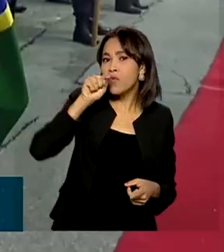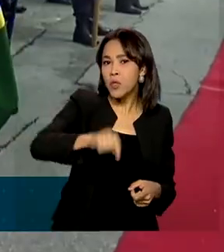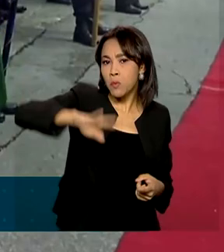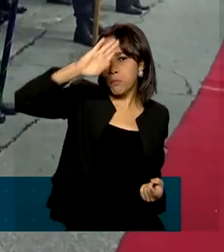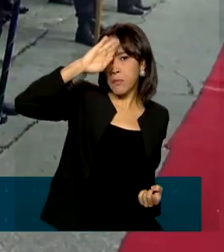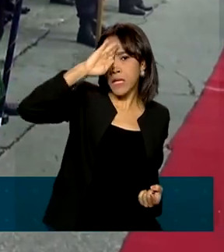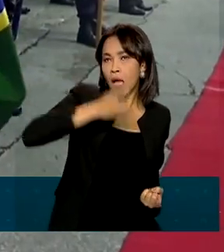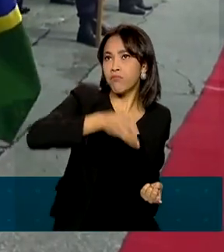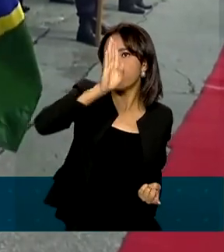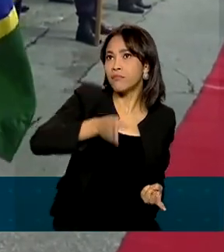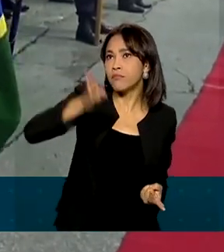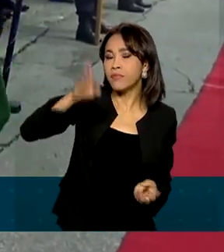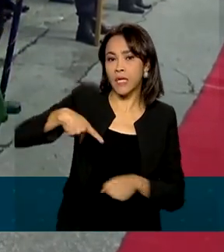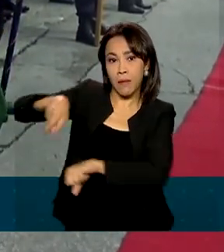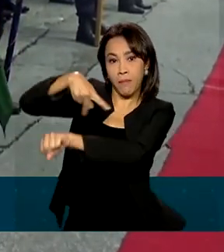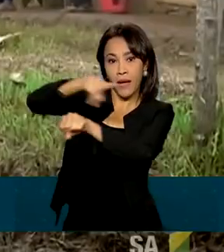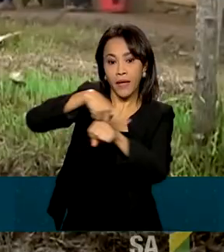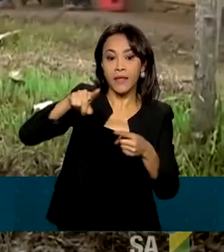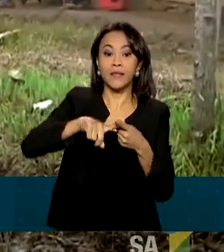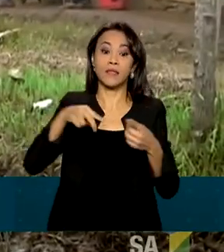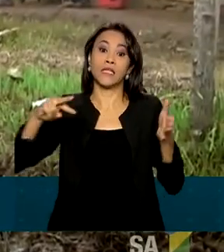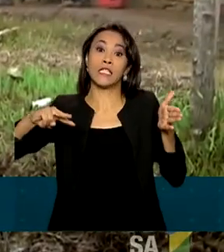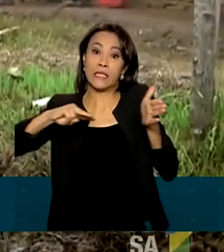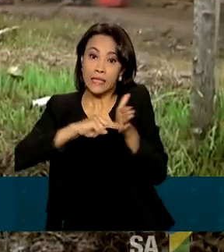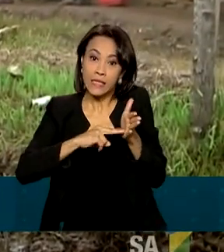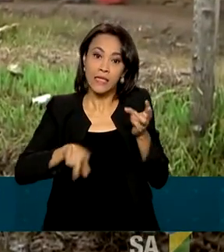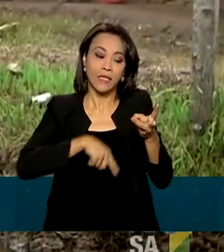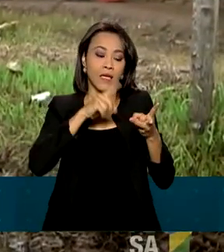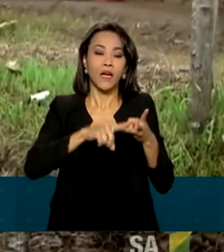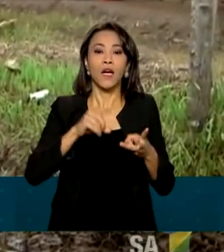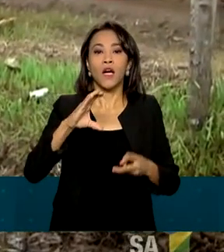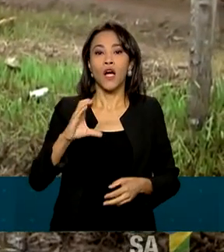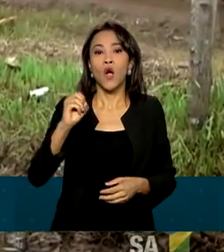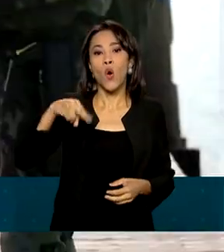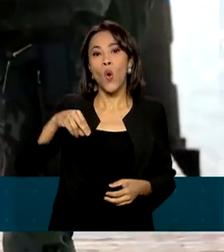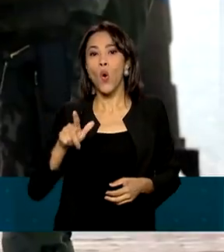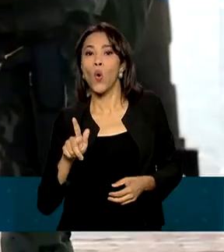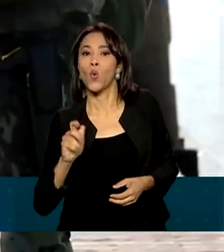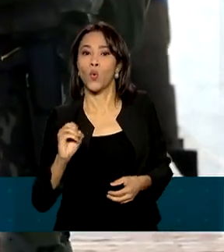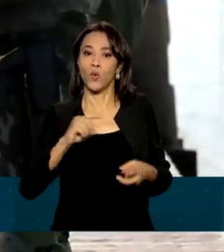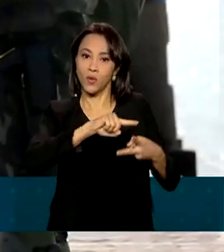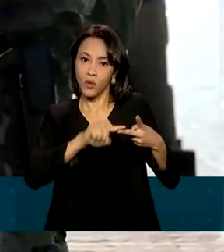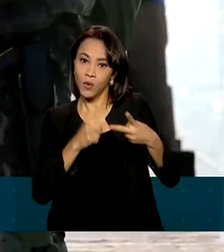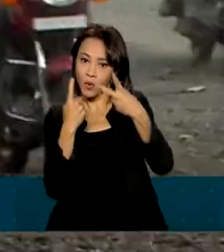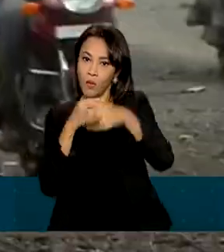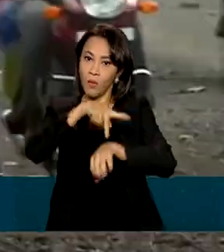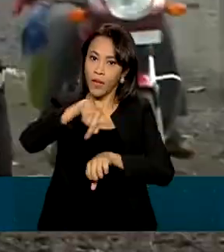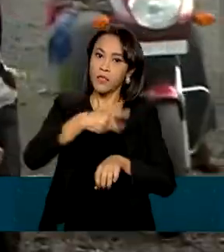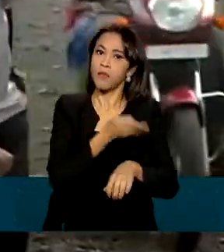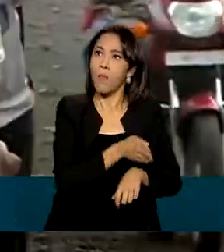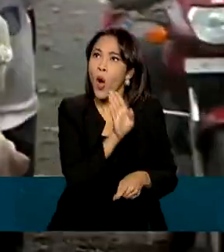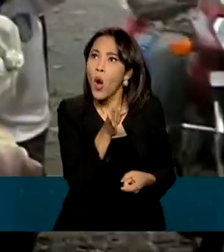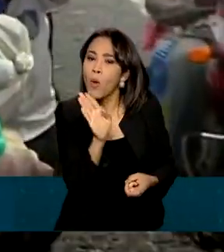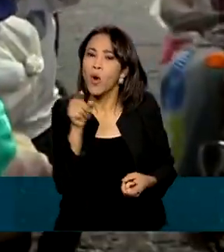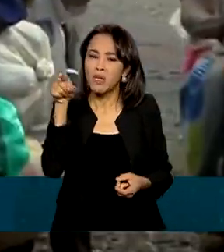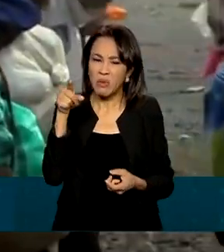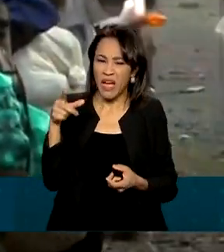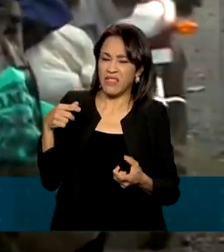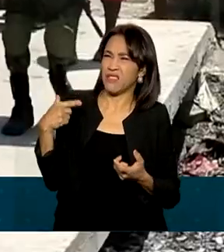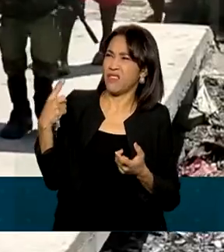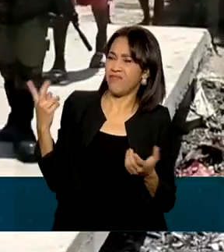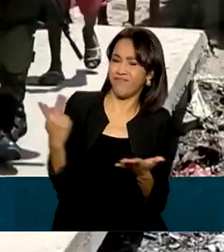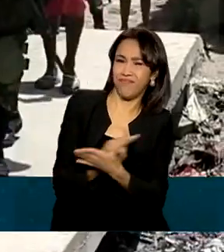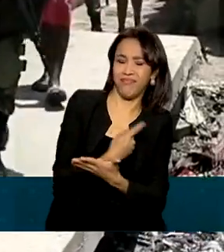militares esteve em países como a Síria e república do Congo com esforço de restabelecer regiões marcadas